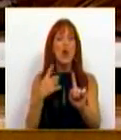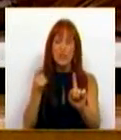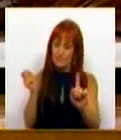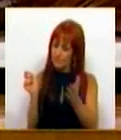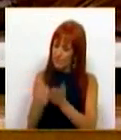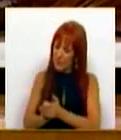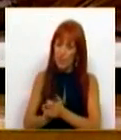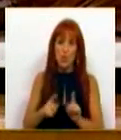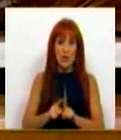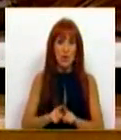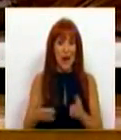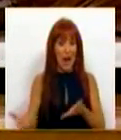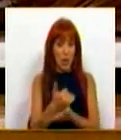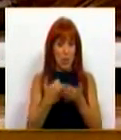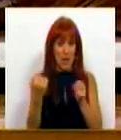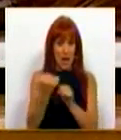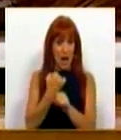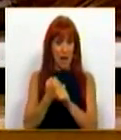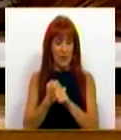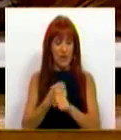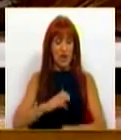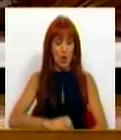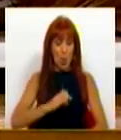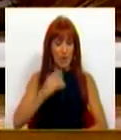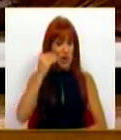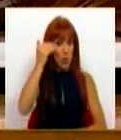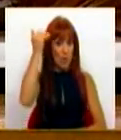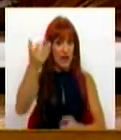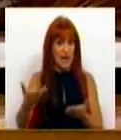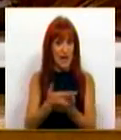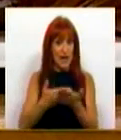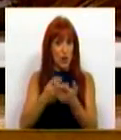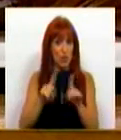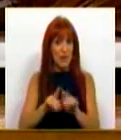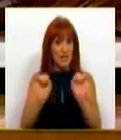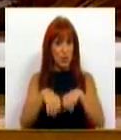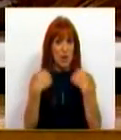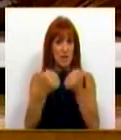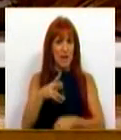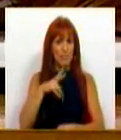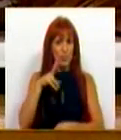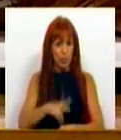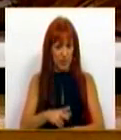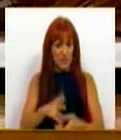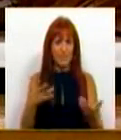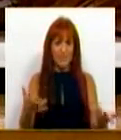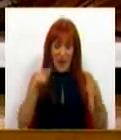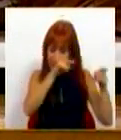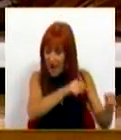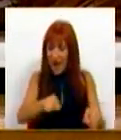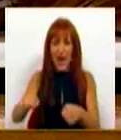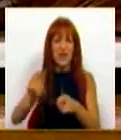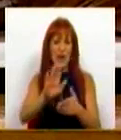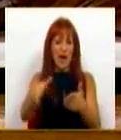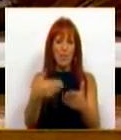traçámos, para a recuperação da atividade e da confiança no futuro da economia e da sociedade portuguesas. Esta é